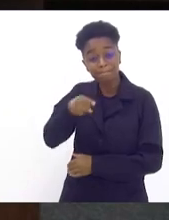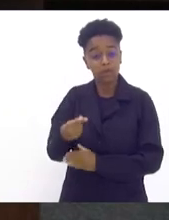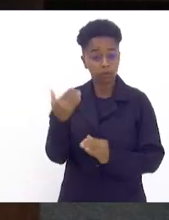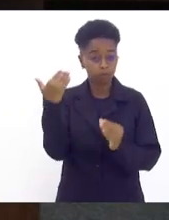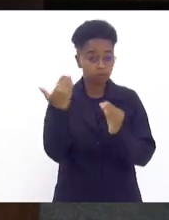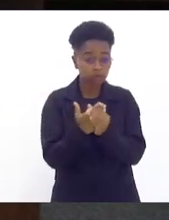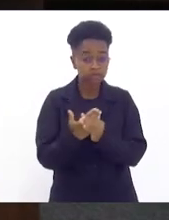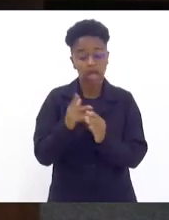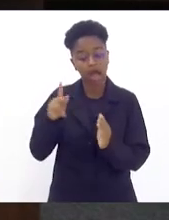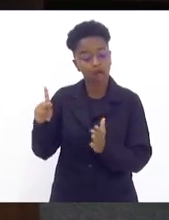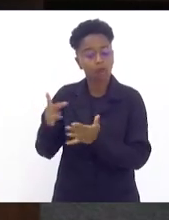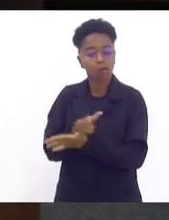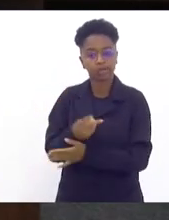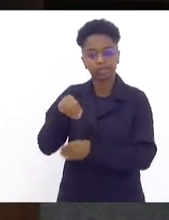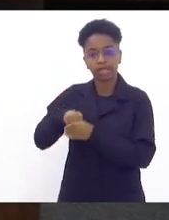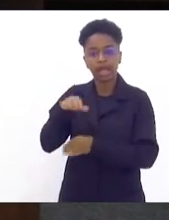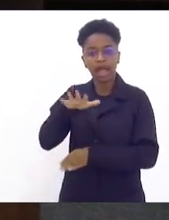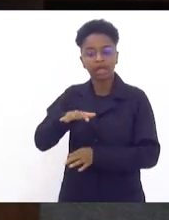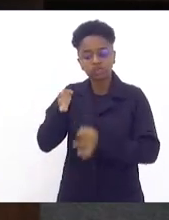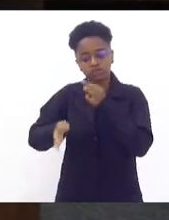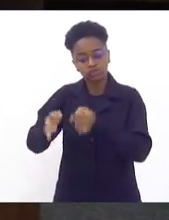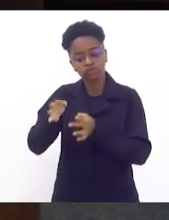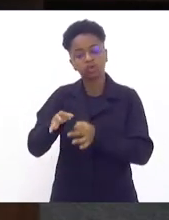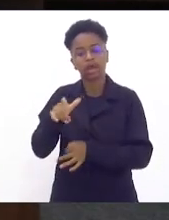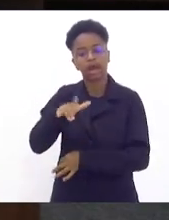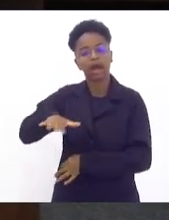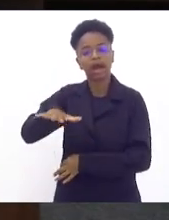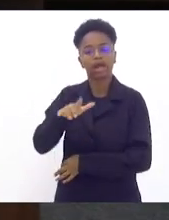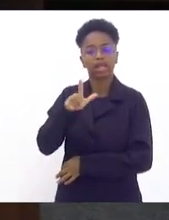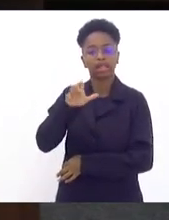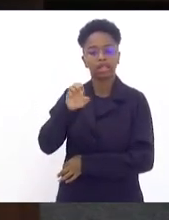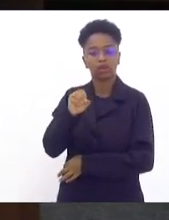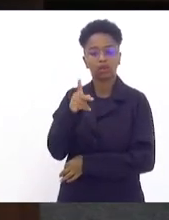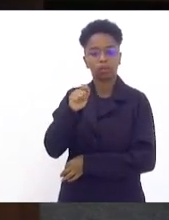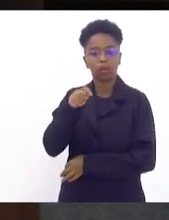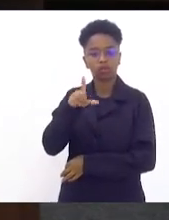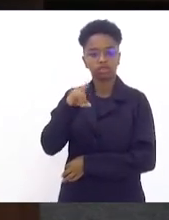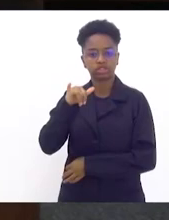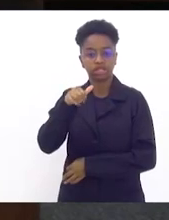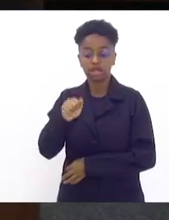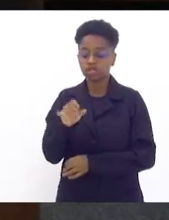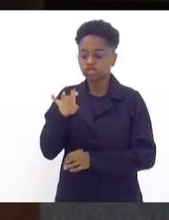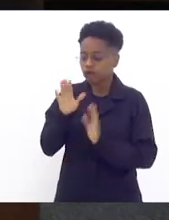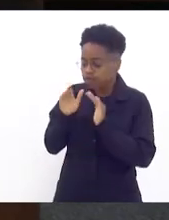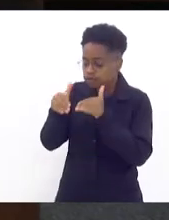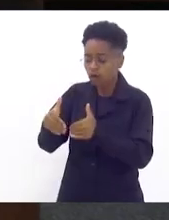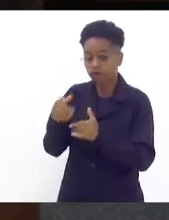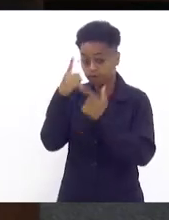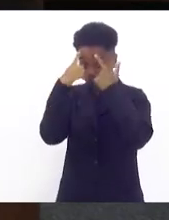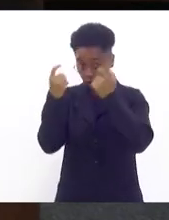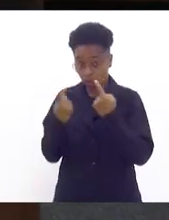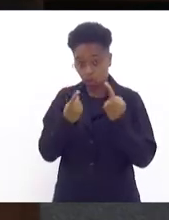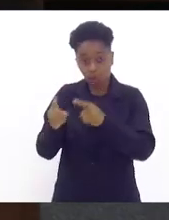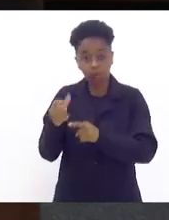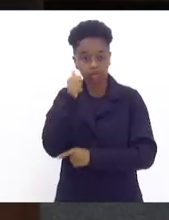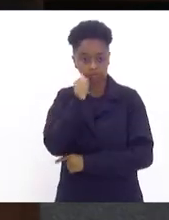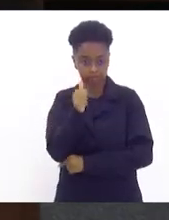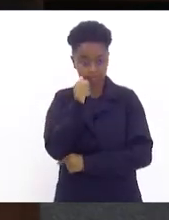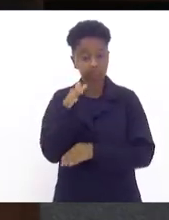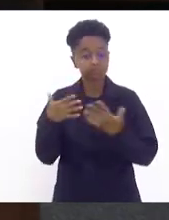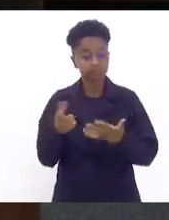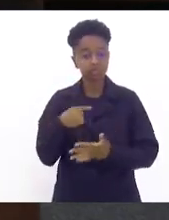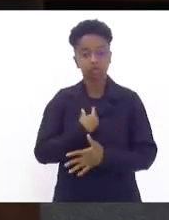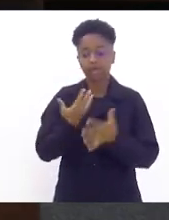andamento no juizado da Leopoldina, que trata apenas de violência contra a mulher. Nós recebemos aqui,